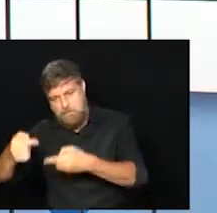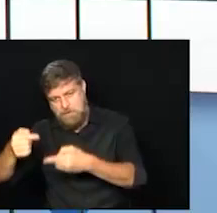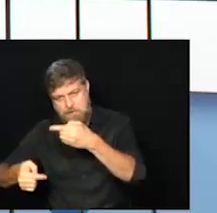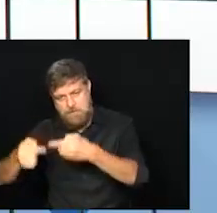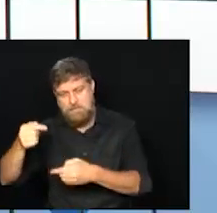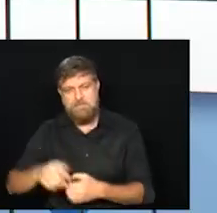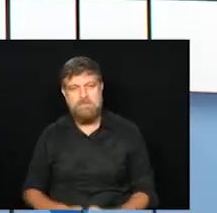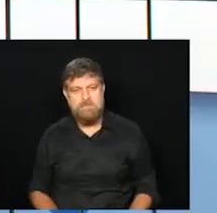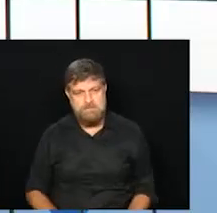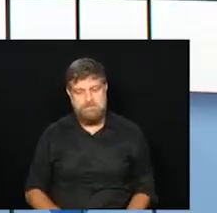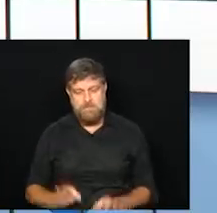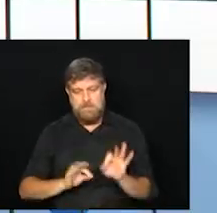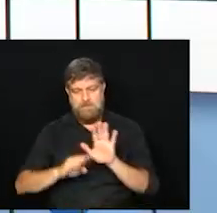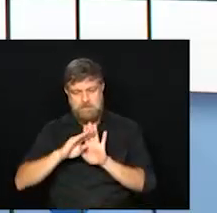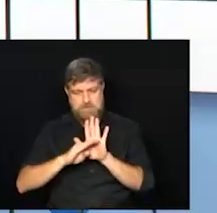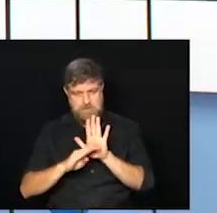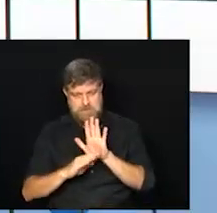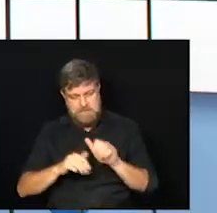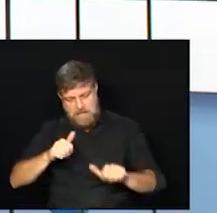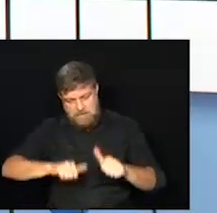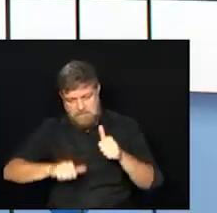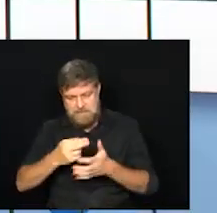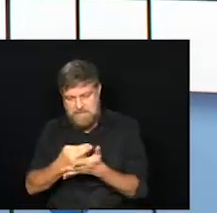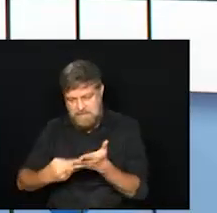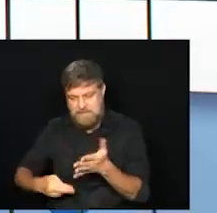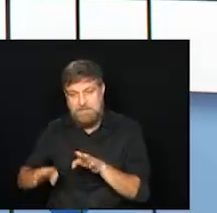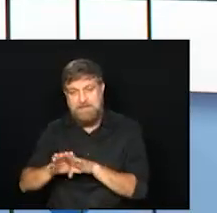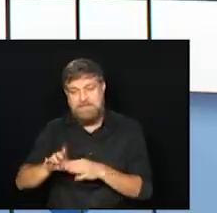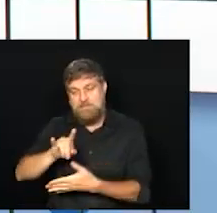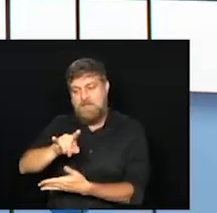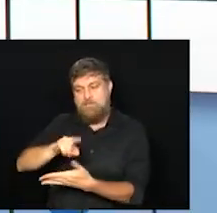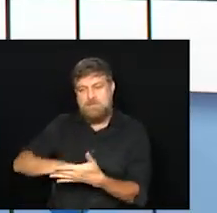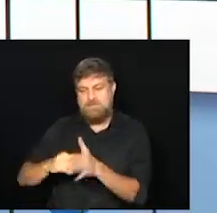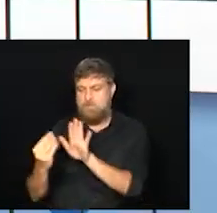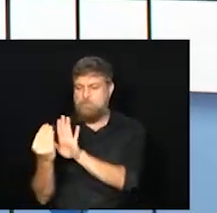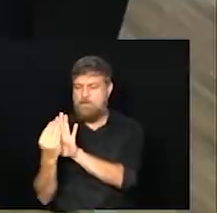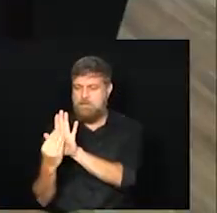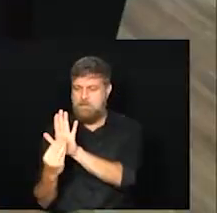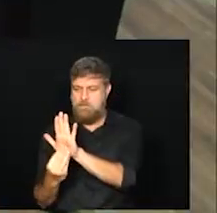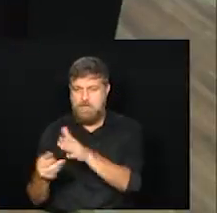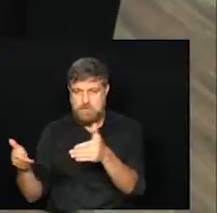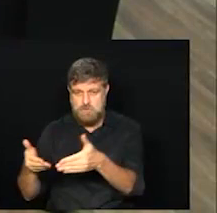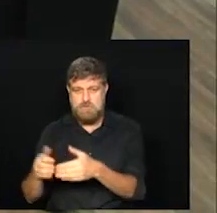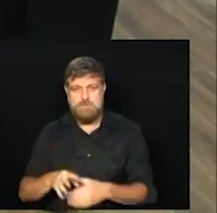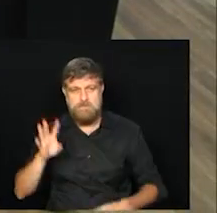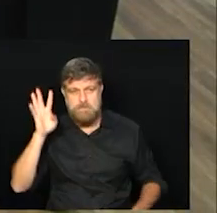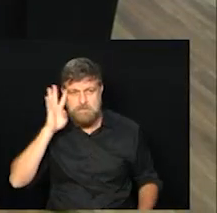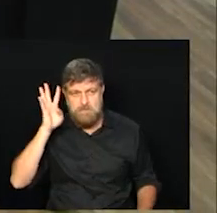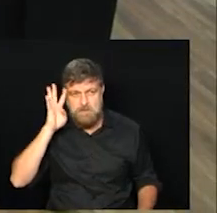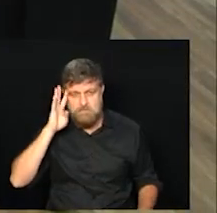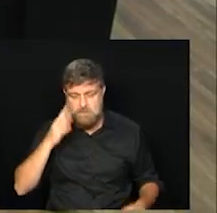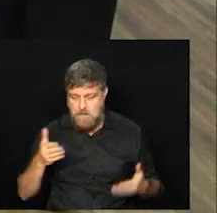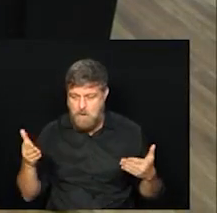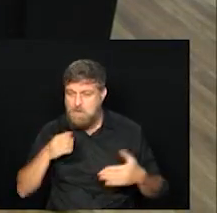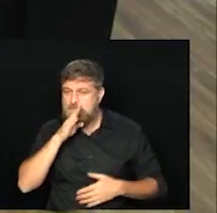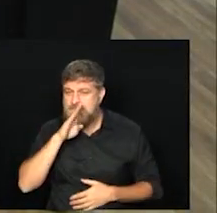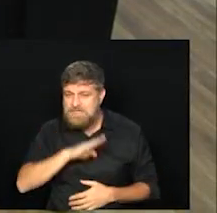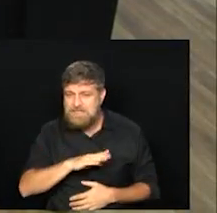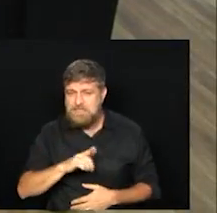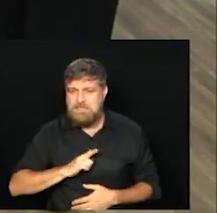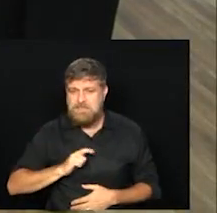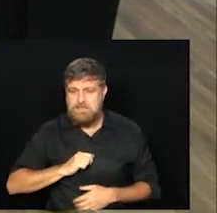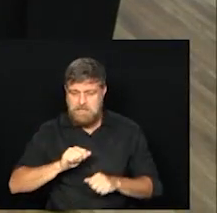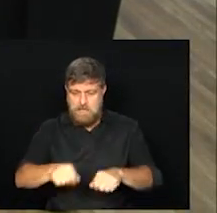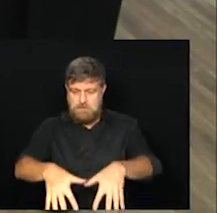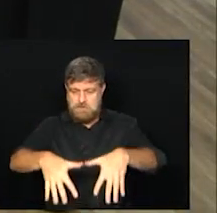e votações dos projetos, requerimentos e moções que estão na pauta de hoje. Quarta-feira, hoje à tarde, muitas